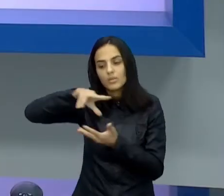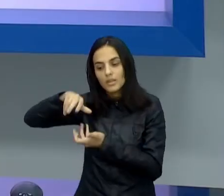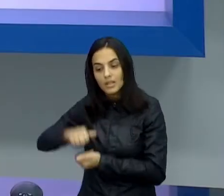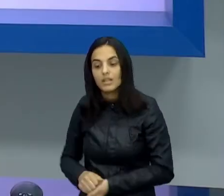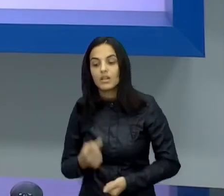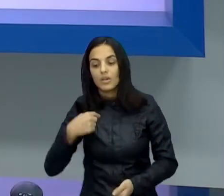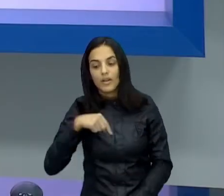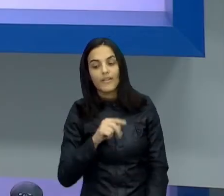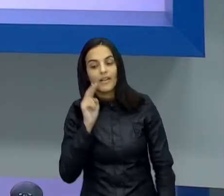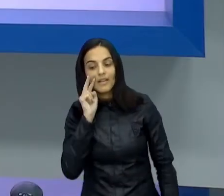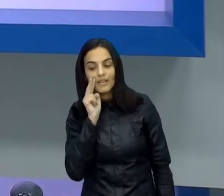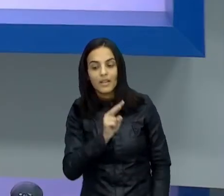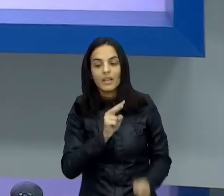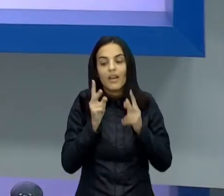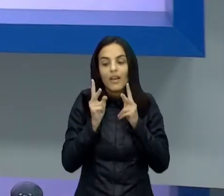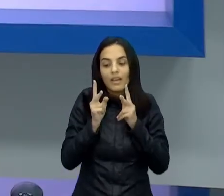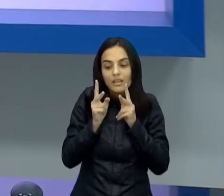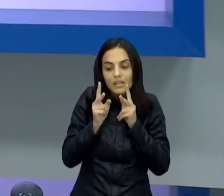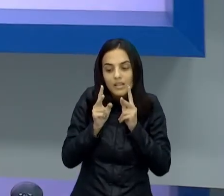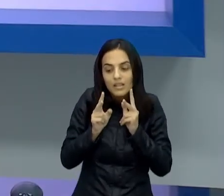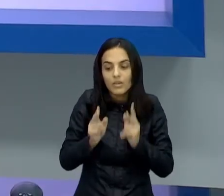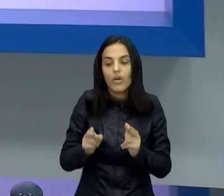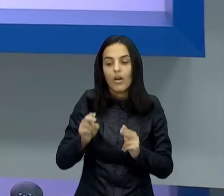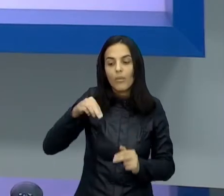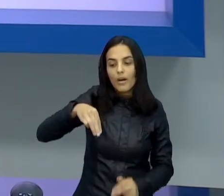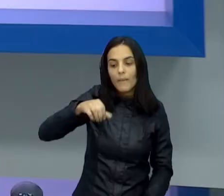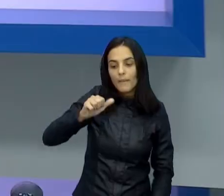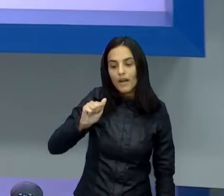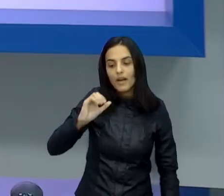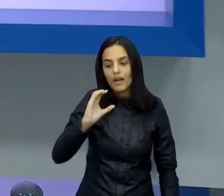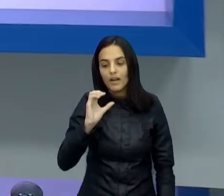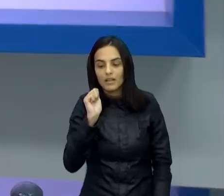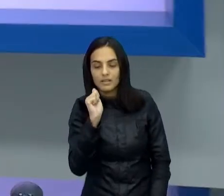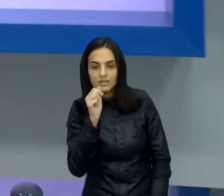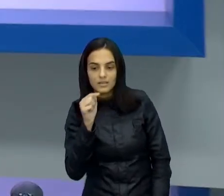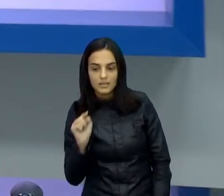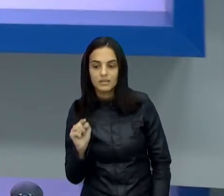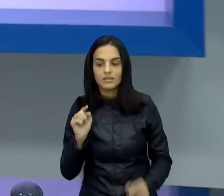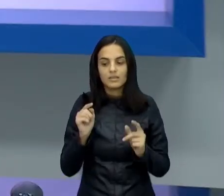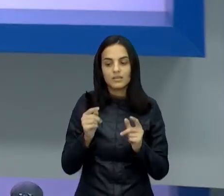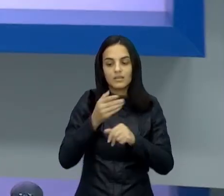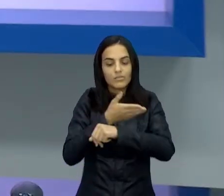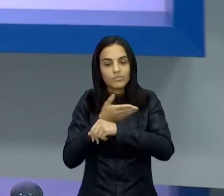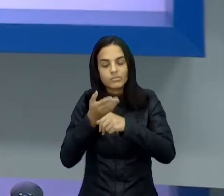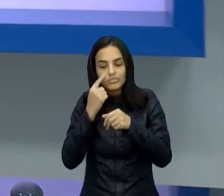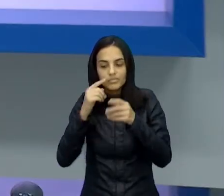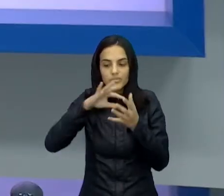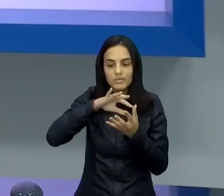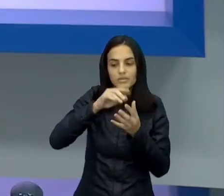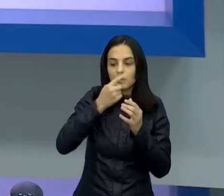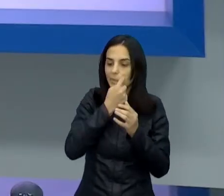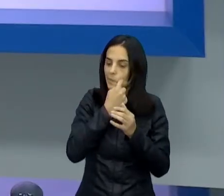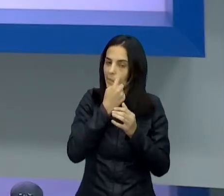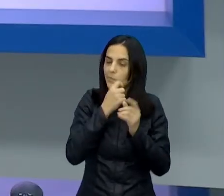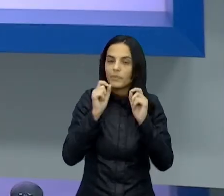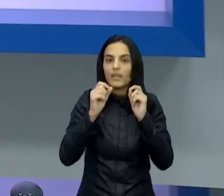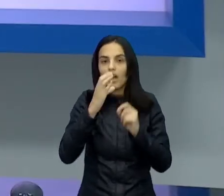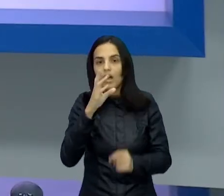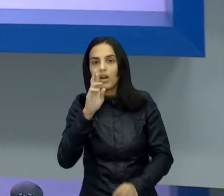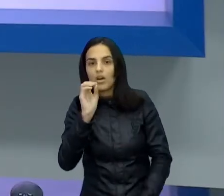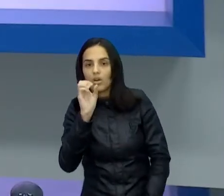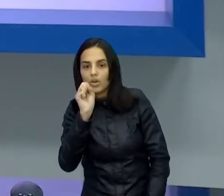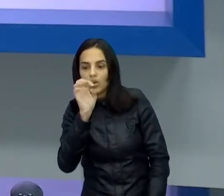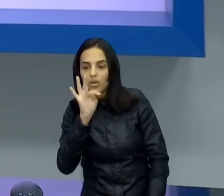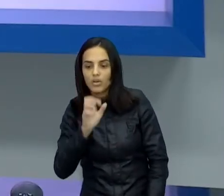realmente é como se fosse aí, né, uma maçã, né, e a casca da maçã seria aí a parte aí da crosta, né?